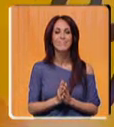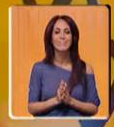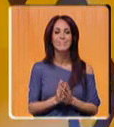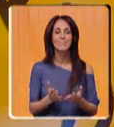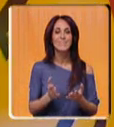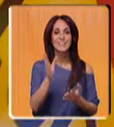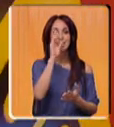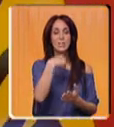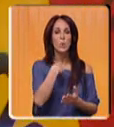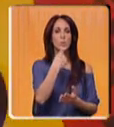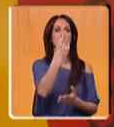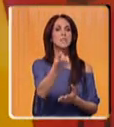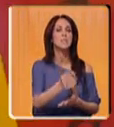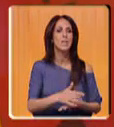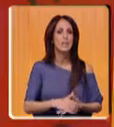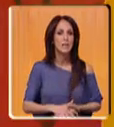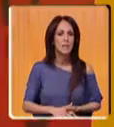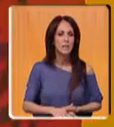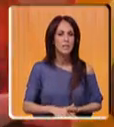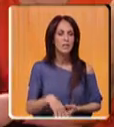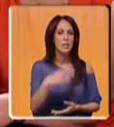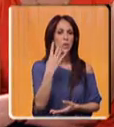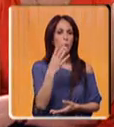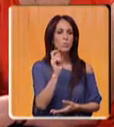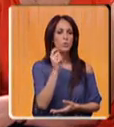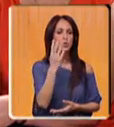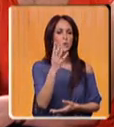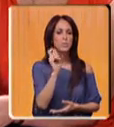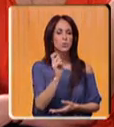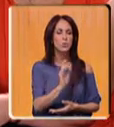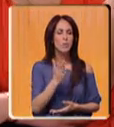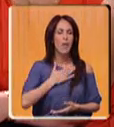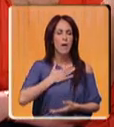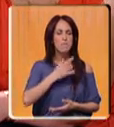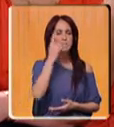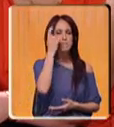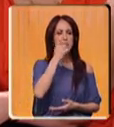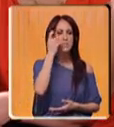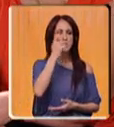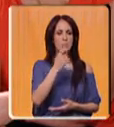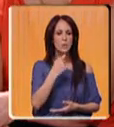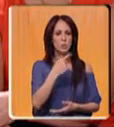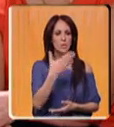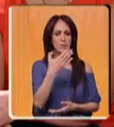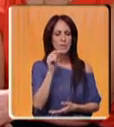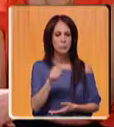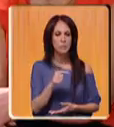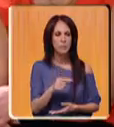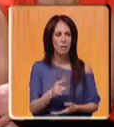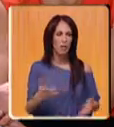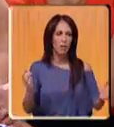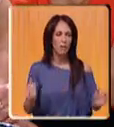E se eu disser que os 4 minutos nos fizeram pensar... Tu não me digas que disseram 7 mil. Disseram.